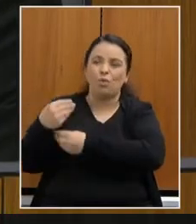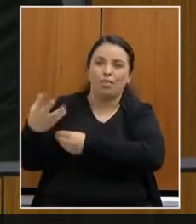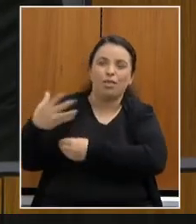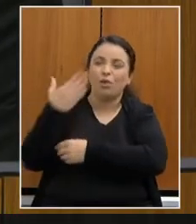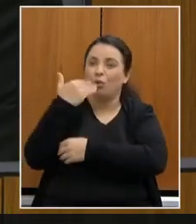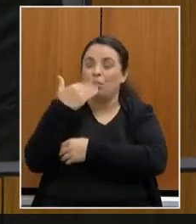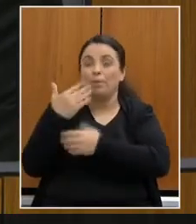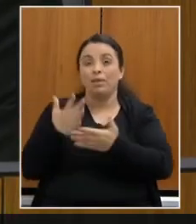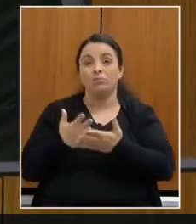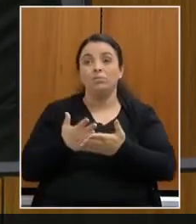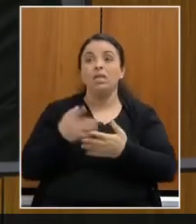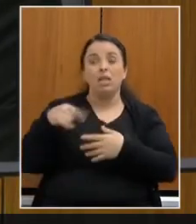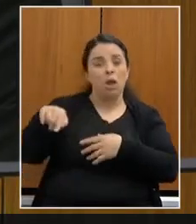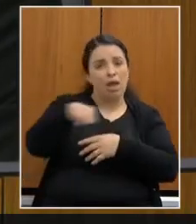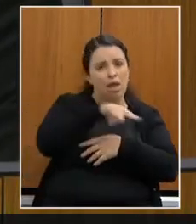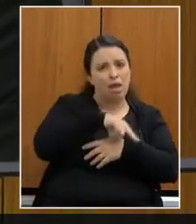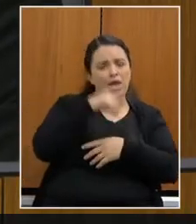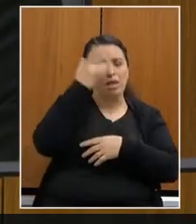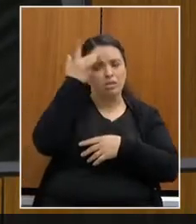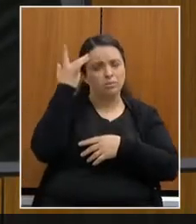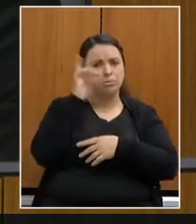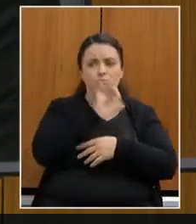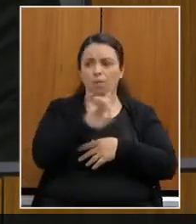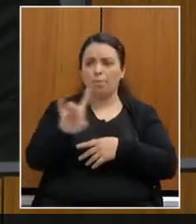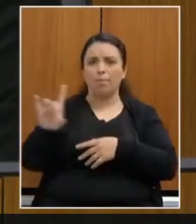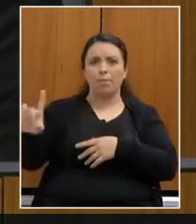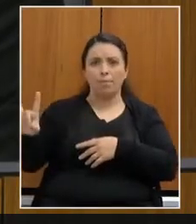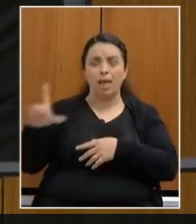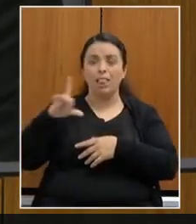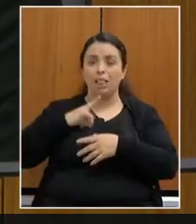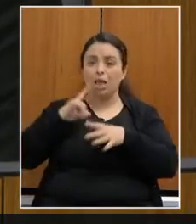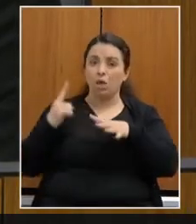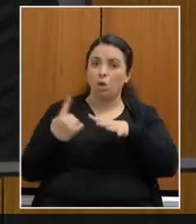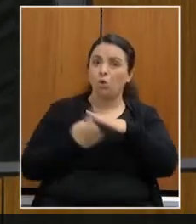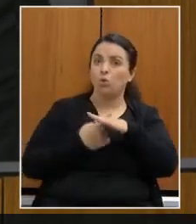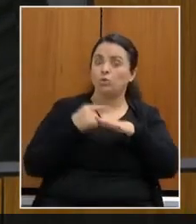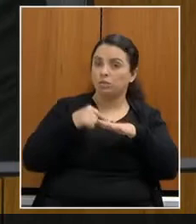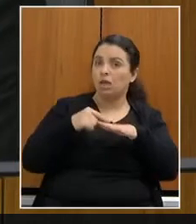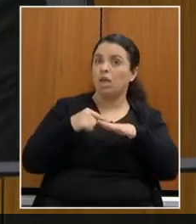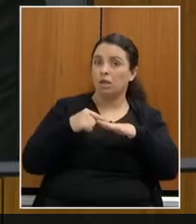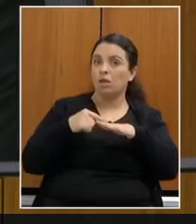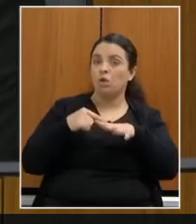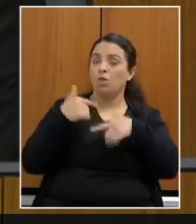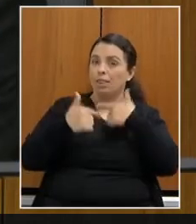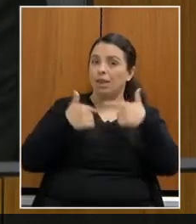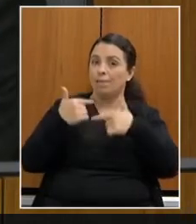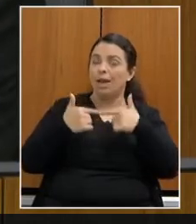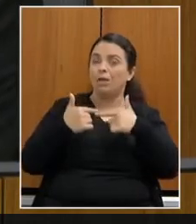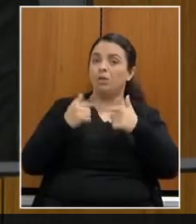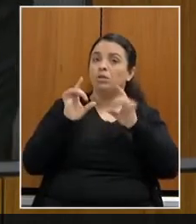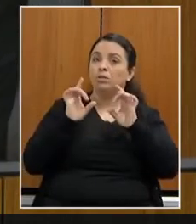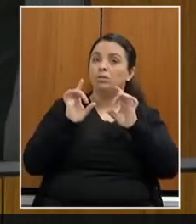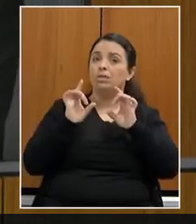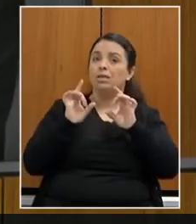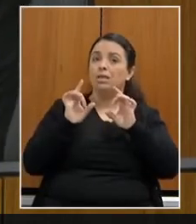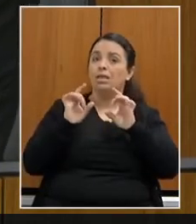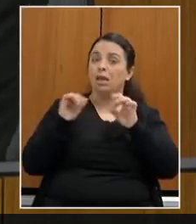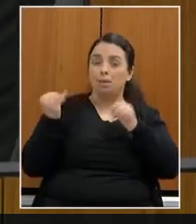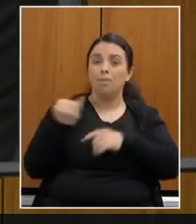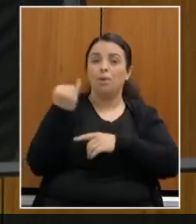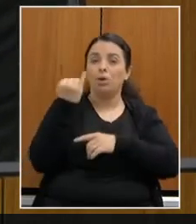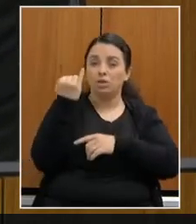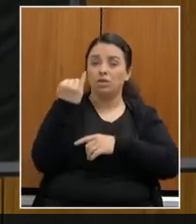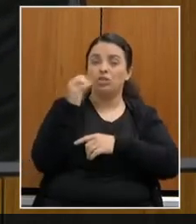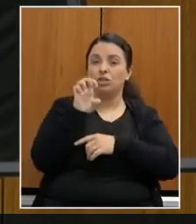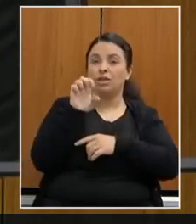desses trabalhadores desse serviço como serviço essencial um decreto de março um decreto federal mas eles